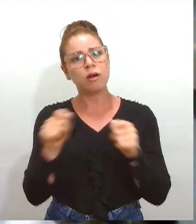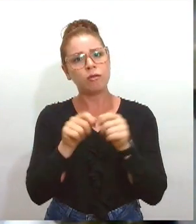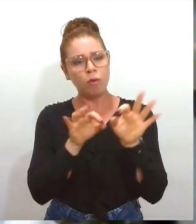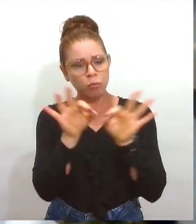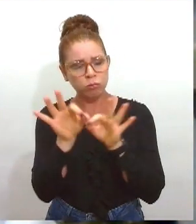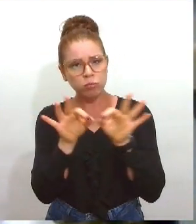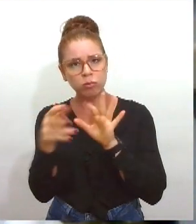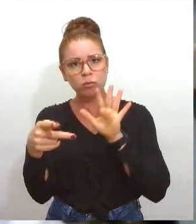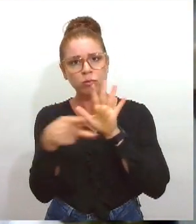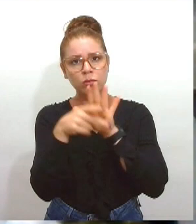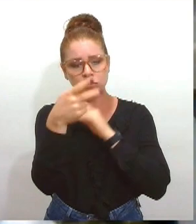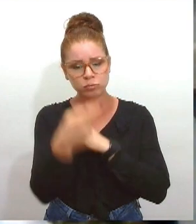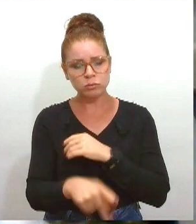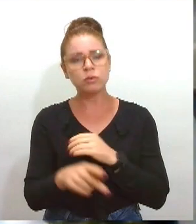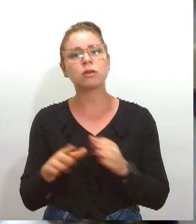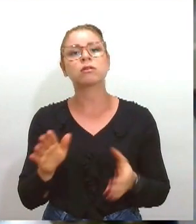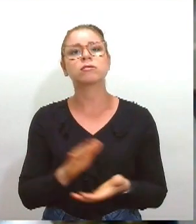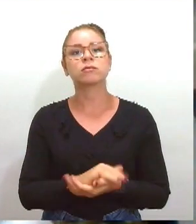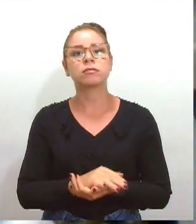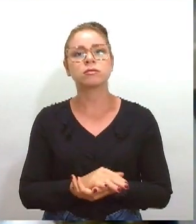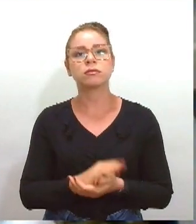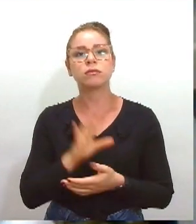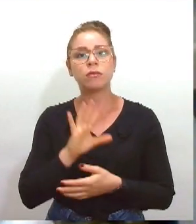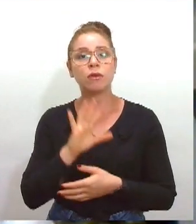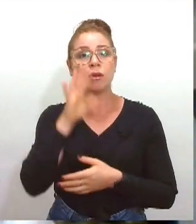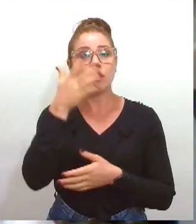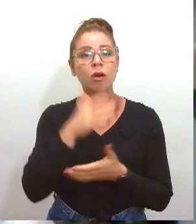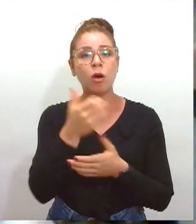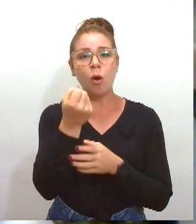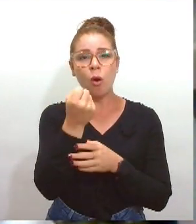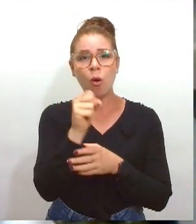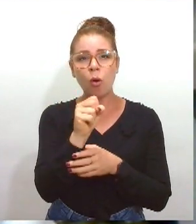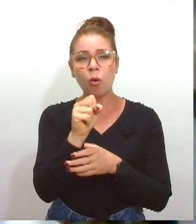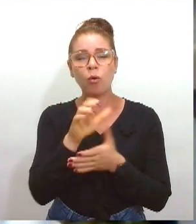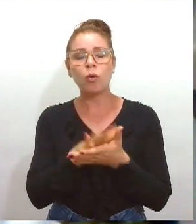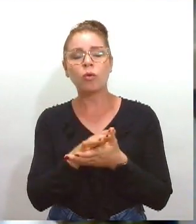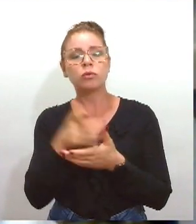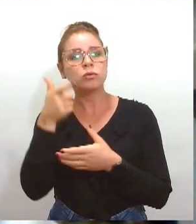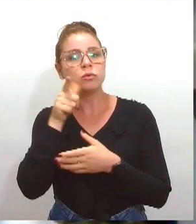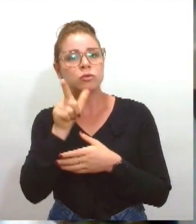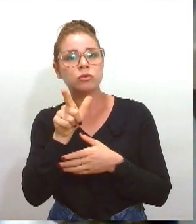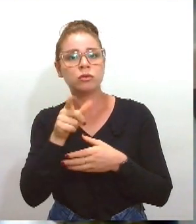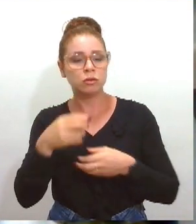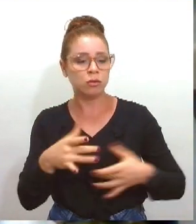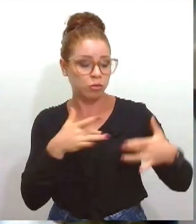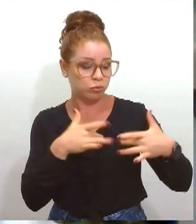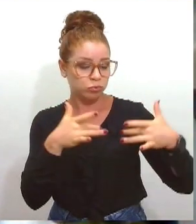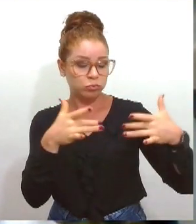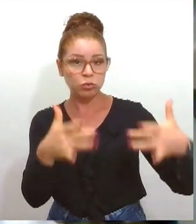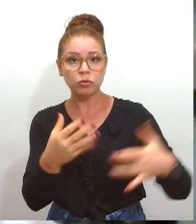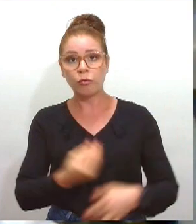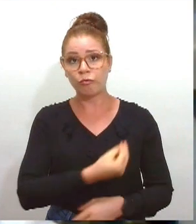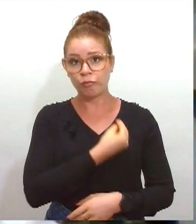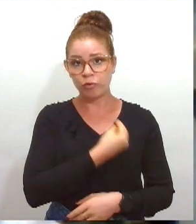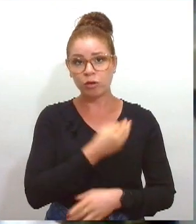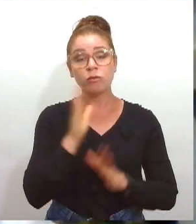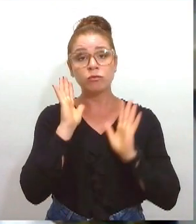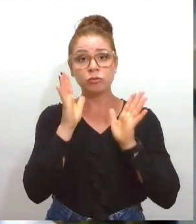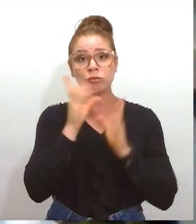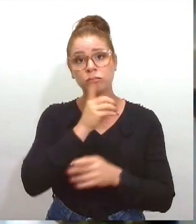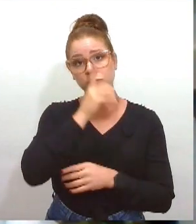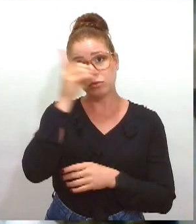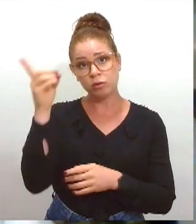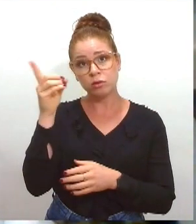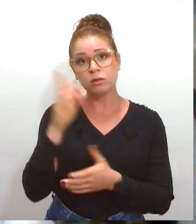Foi realizado, hoje tem 8 dias, né, um transplante com um doador vivo. Graças a Deus o doador passa bem,